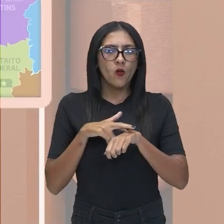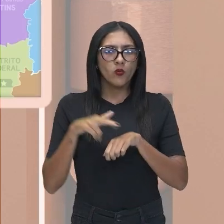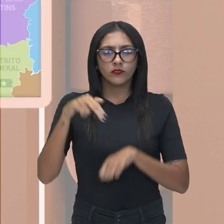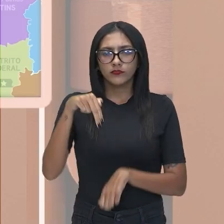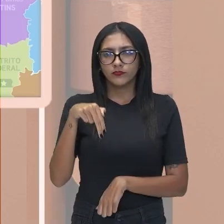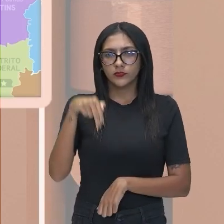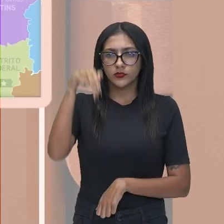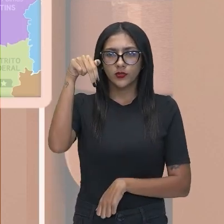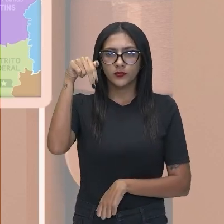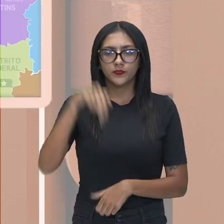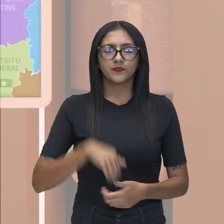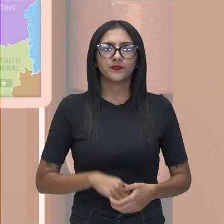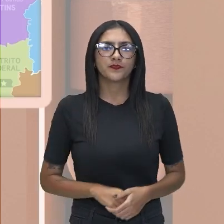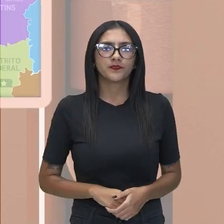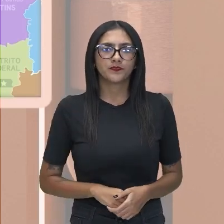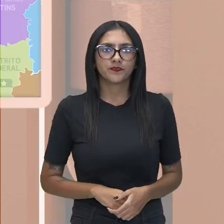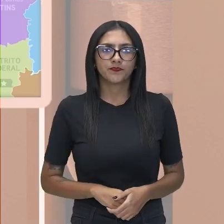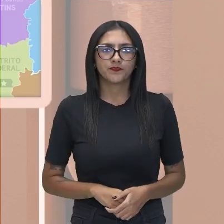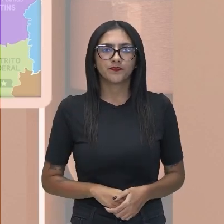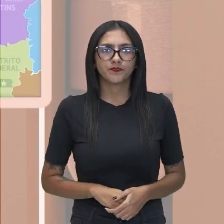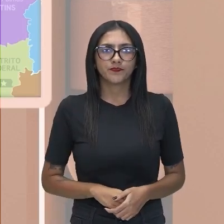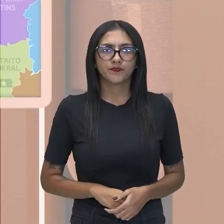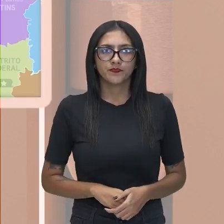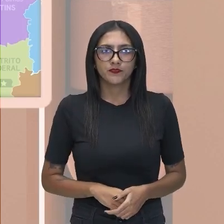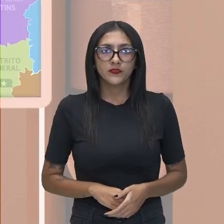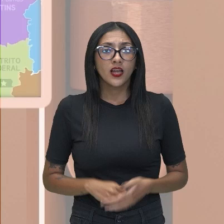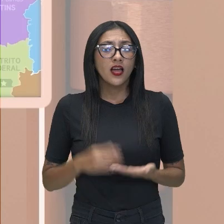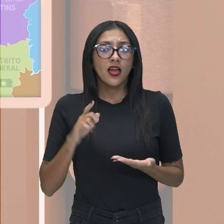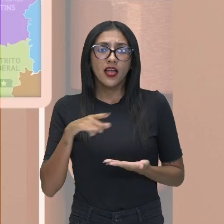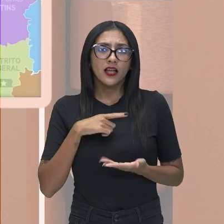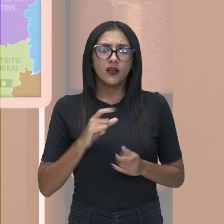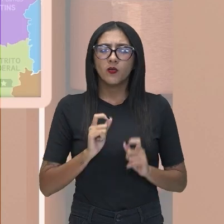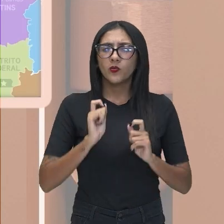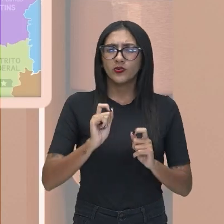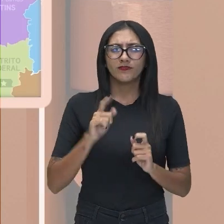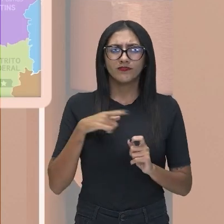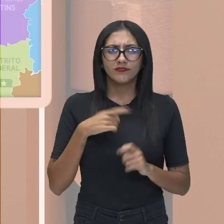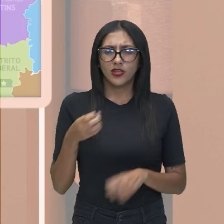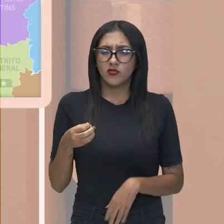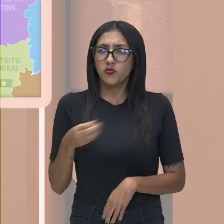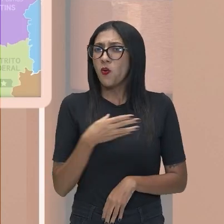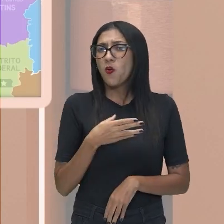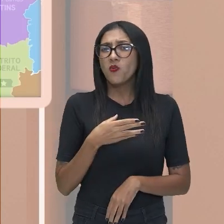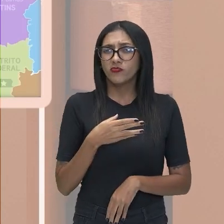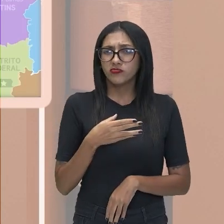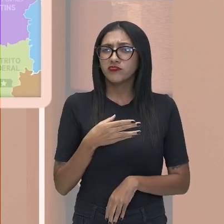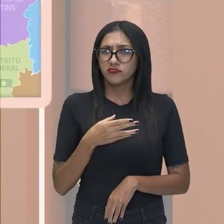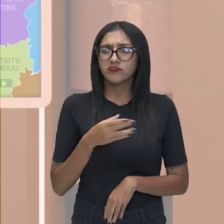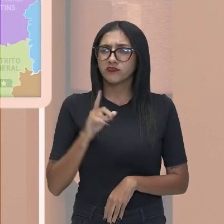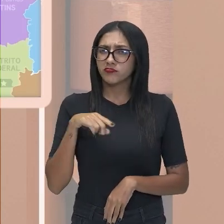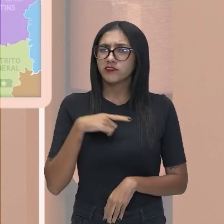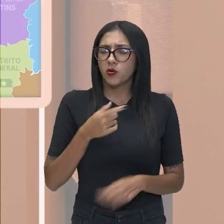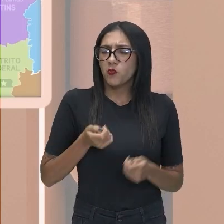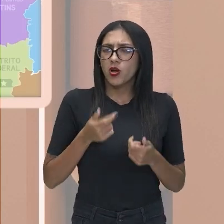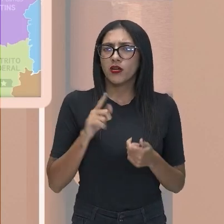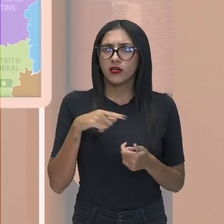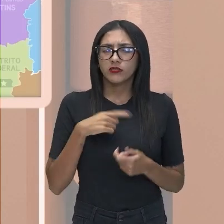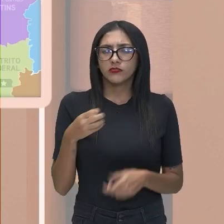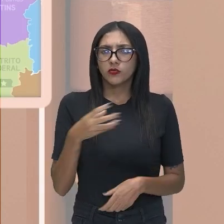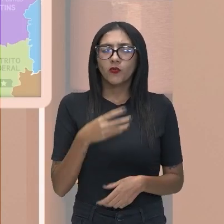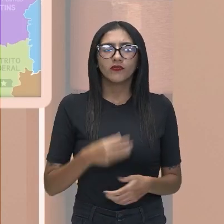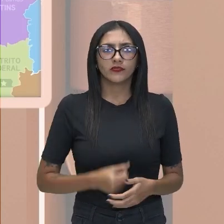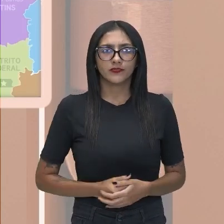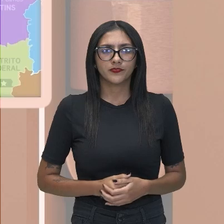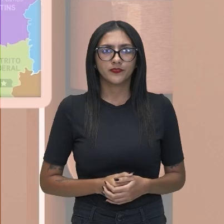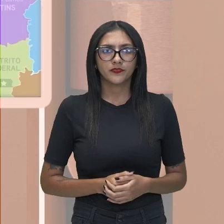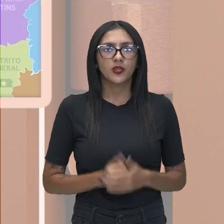aí o processo de urbanização, ele é considerado relativamente recente. E ele